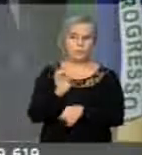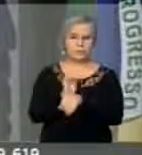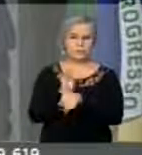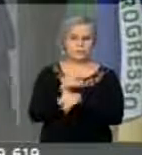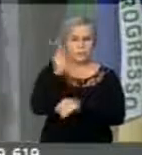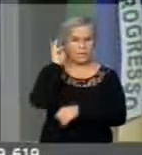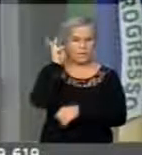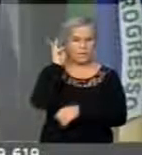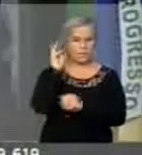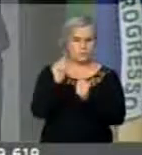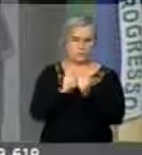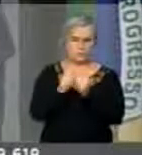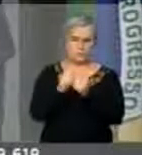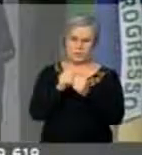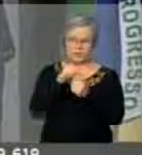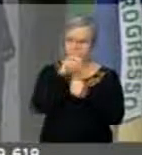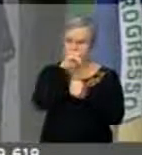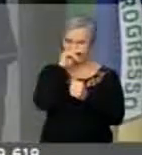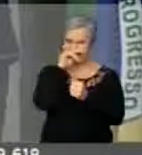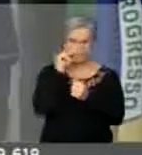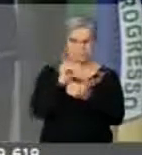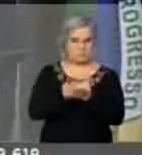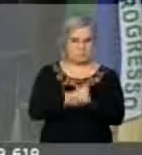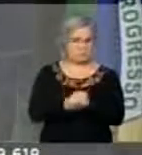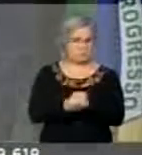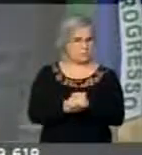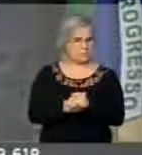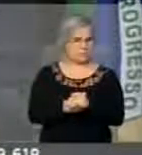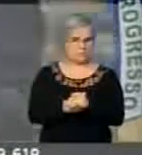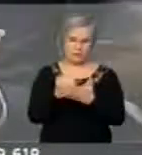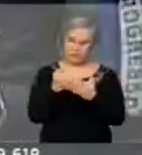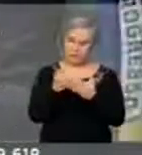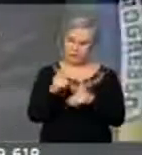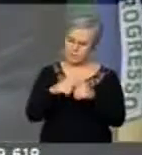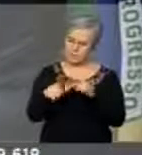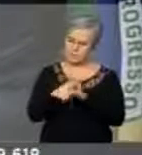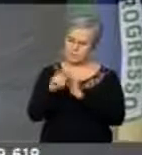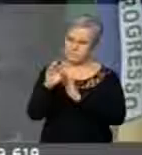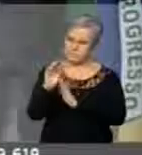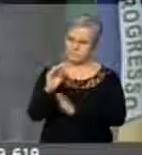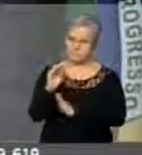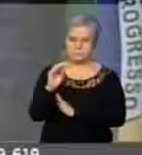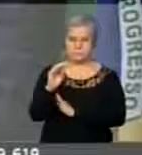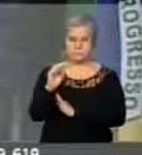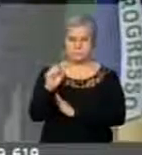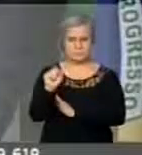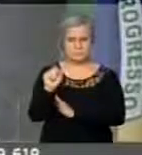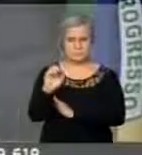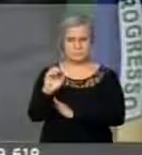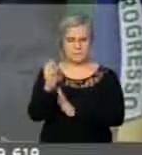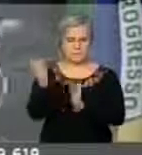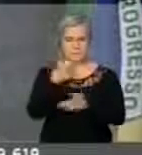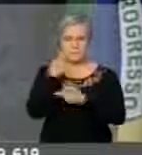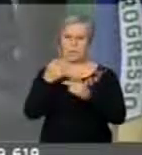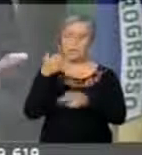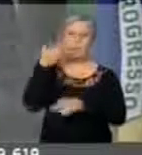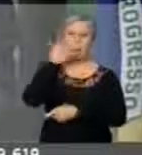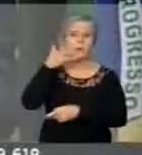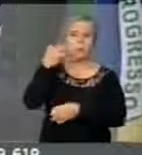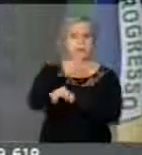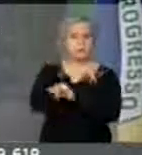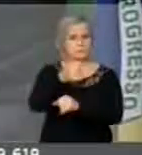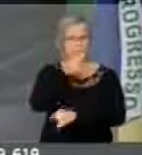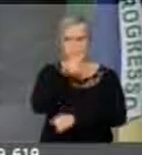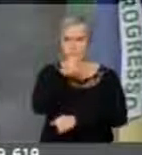colocado no apaziguado dele do TCE. E aí sobe ele para dar um discurso, uma entrevista, não sei bem o que ele